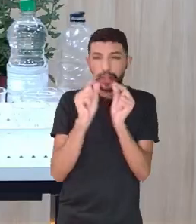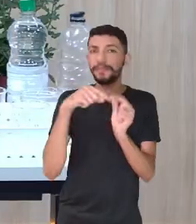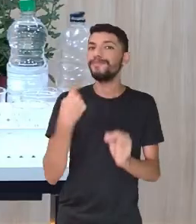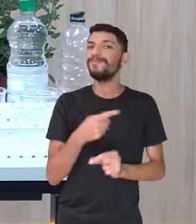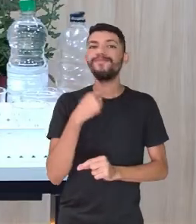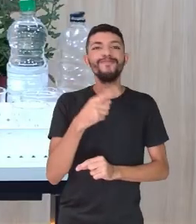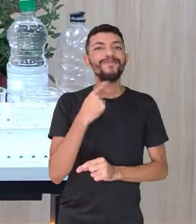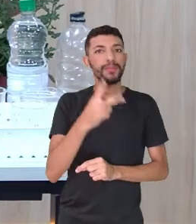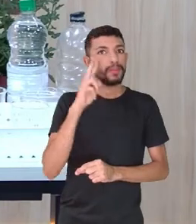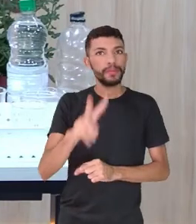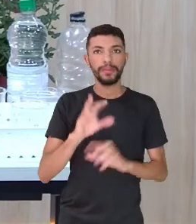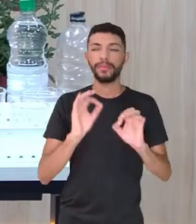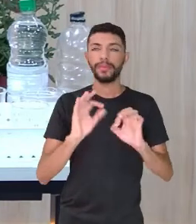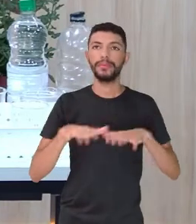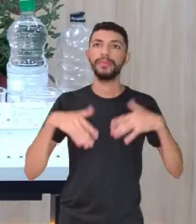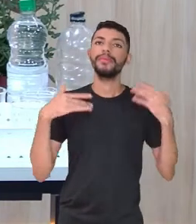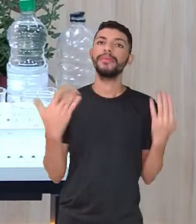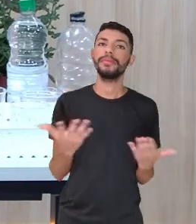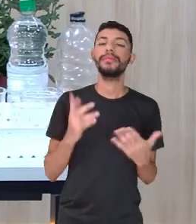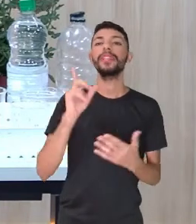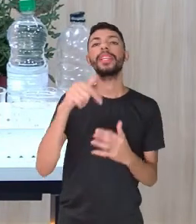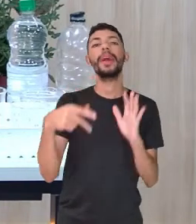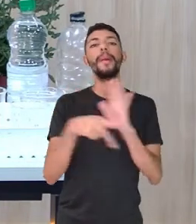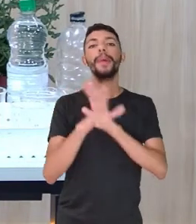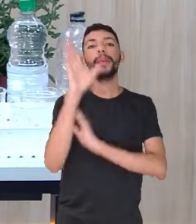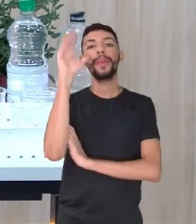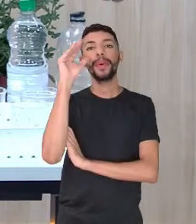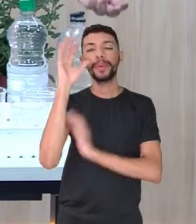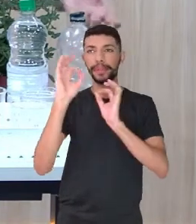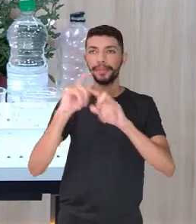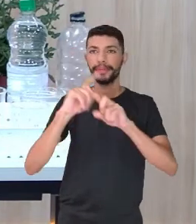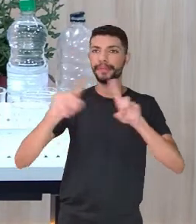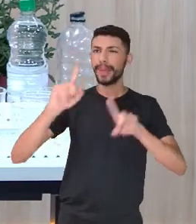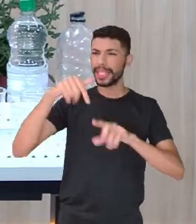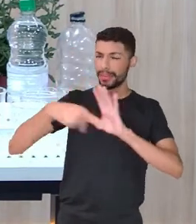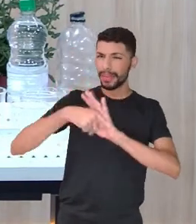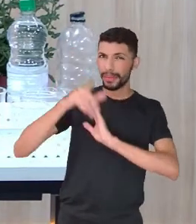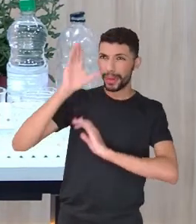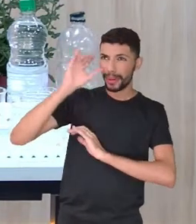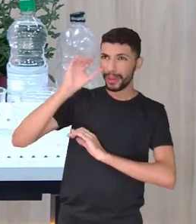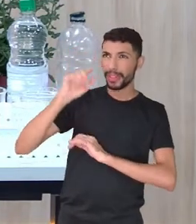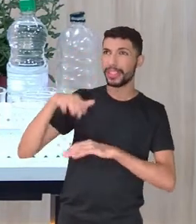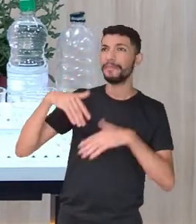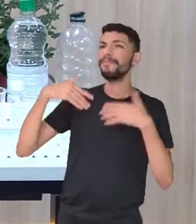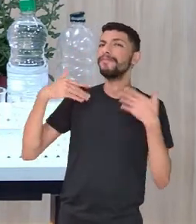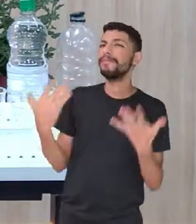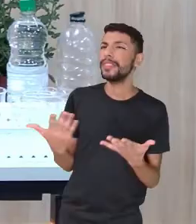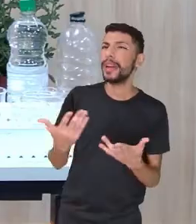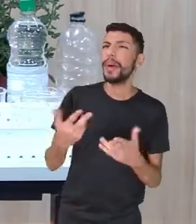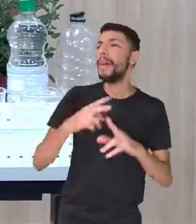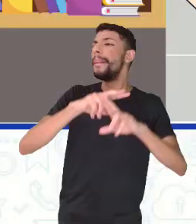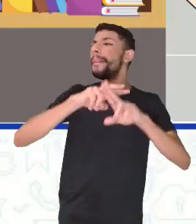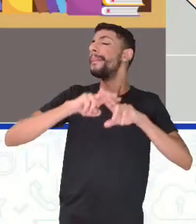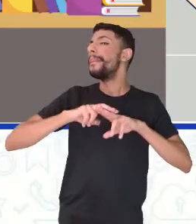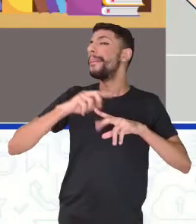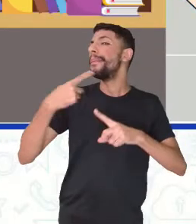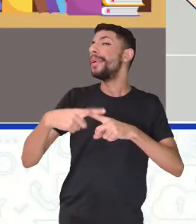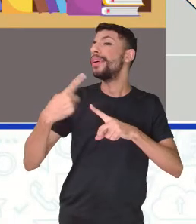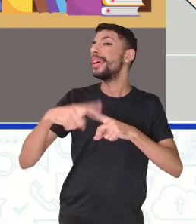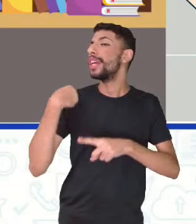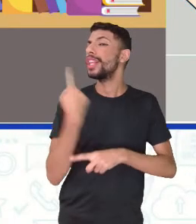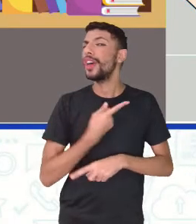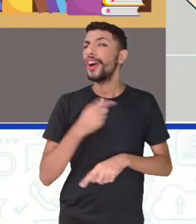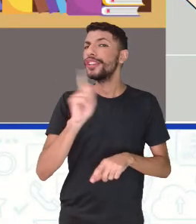não consegue enxergar. Isso aí é uma curiosidade. Mas já que é uma curiosidade, professora, por que a gente não faz